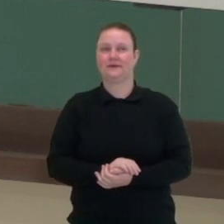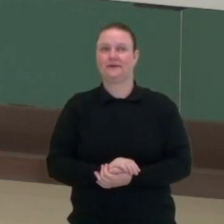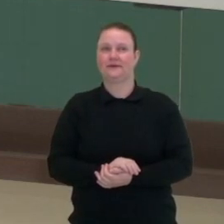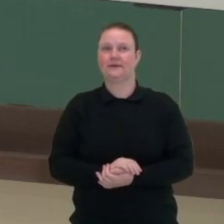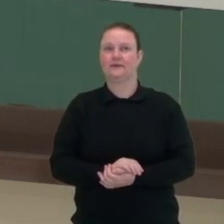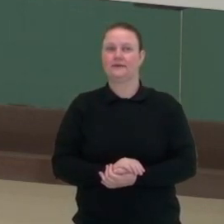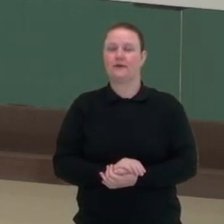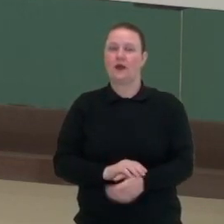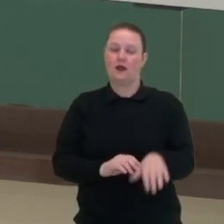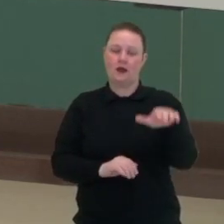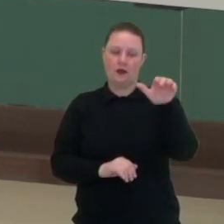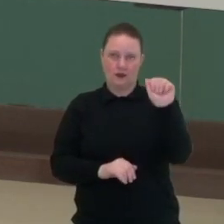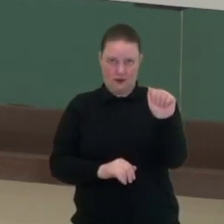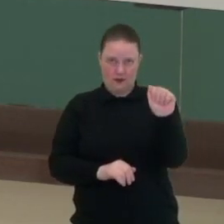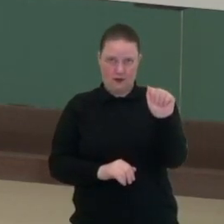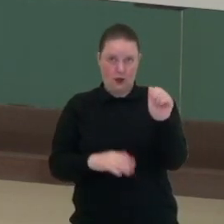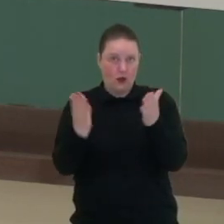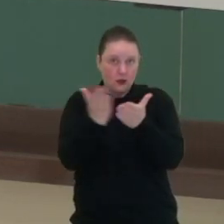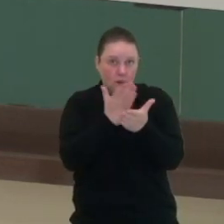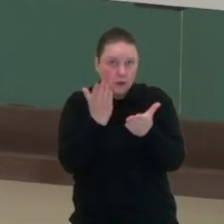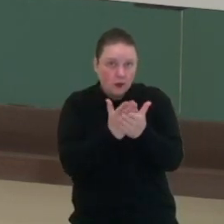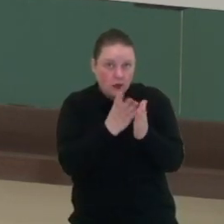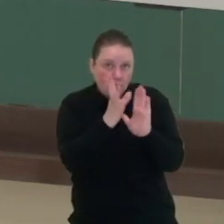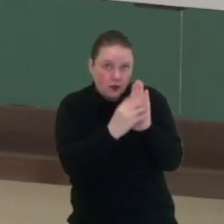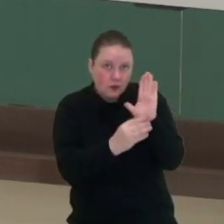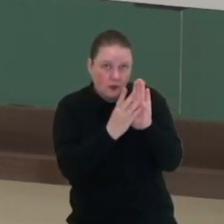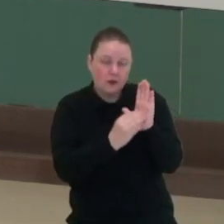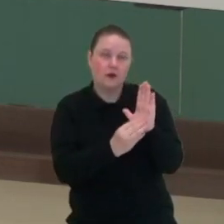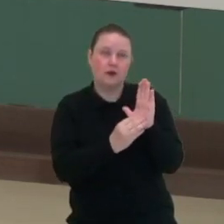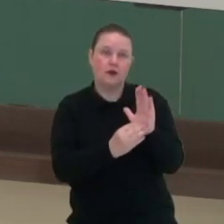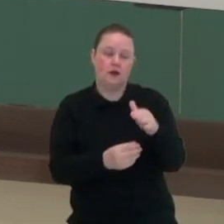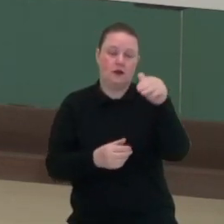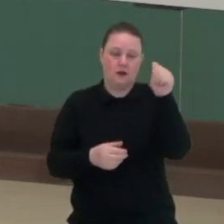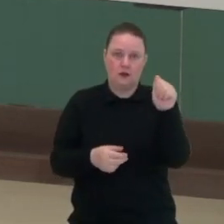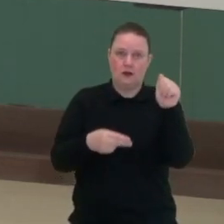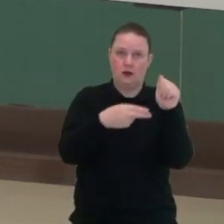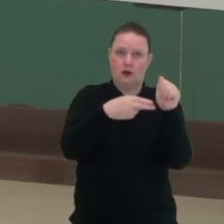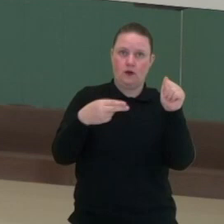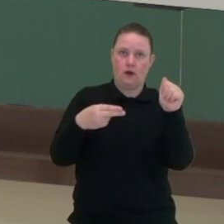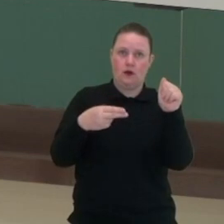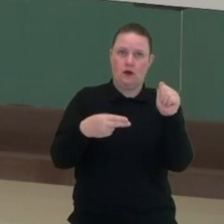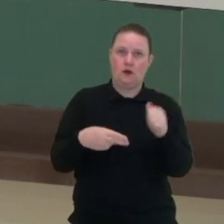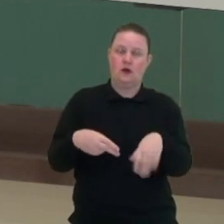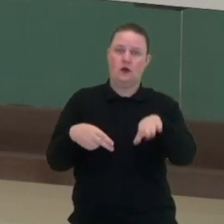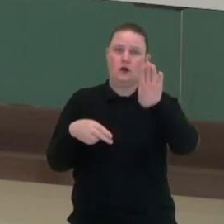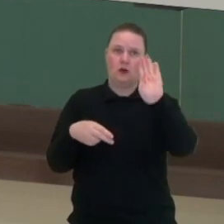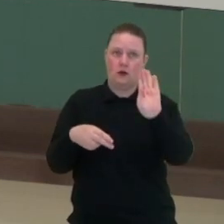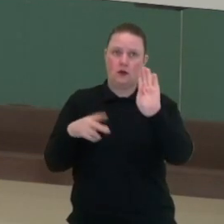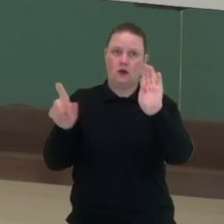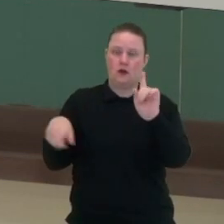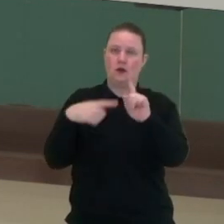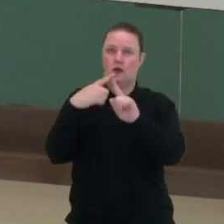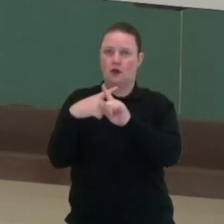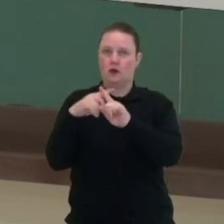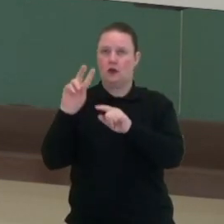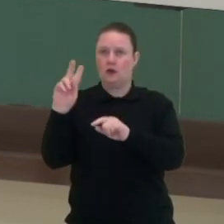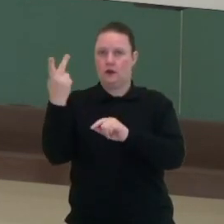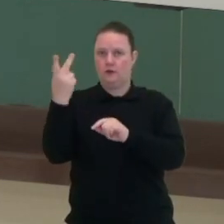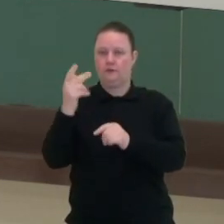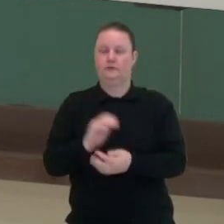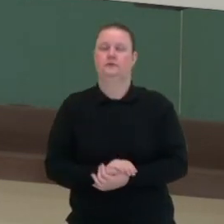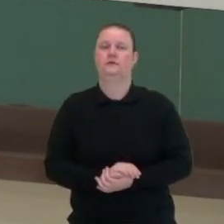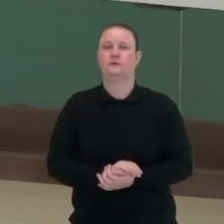do retângulo, anota aí no seu caderno, base vezes altura. Não pode esquecer, hein? Então,